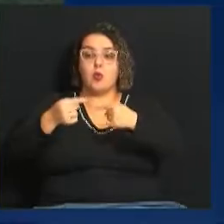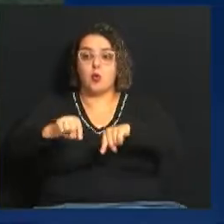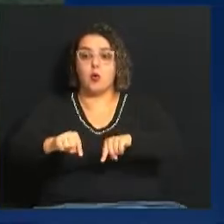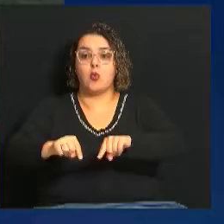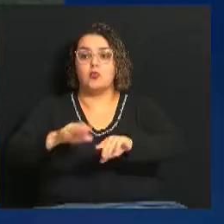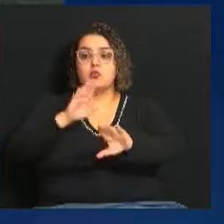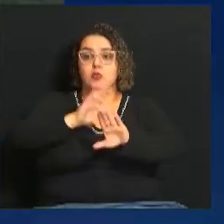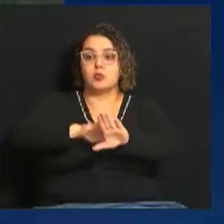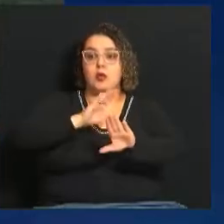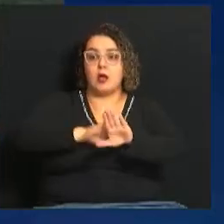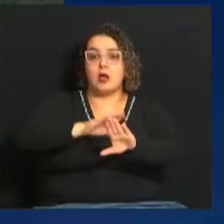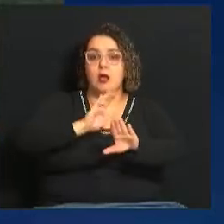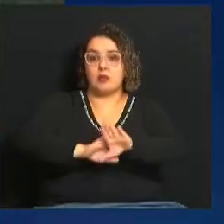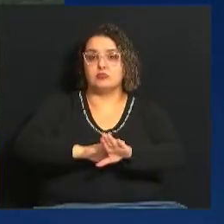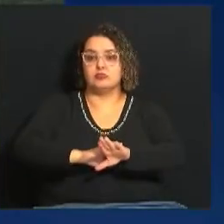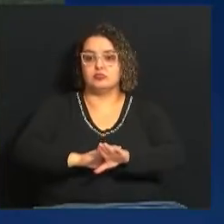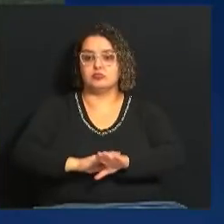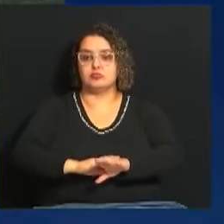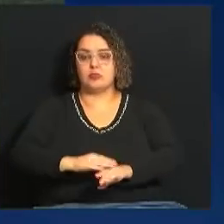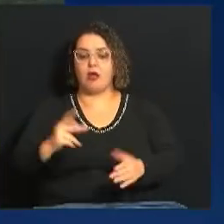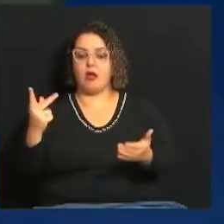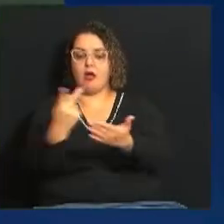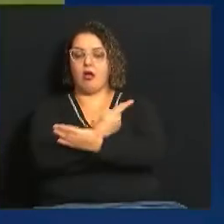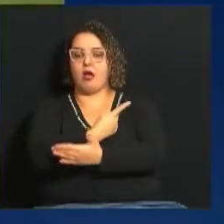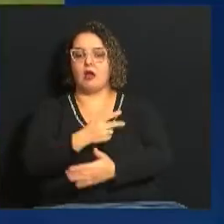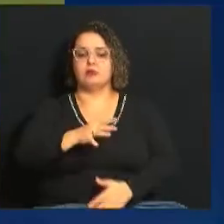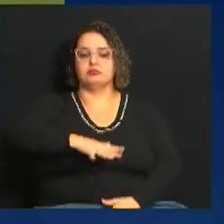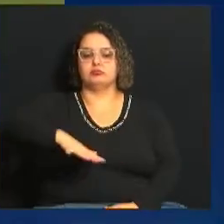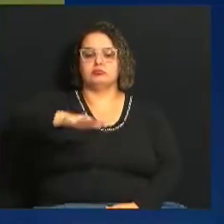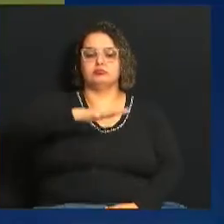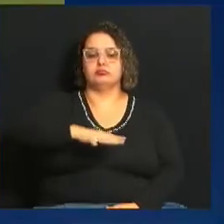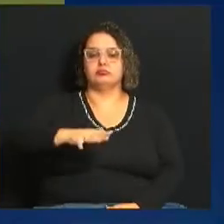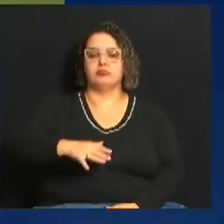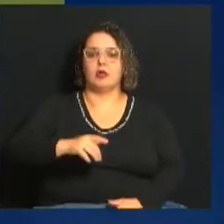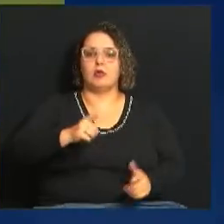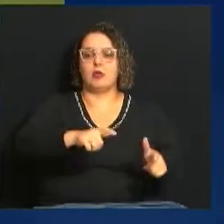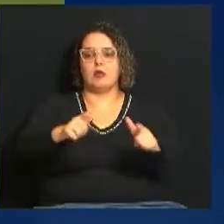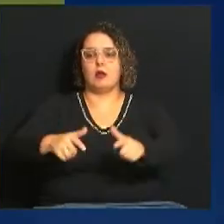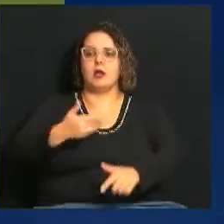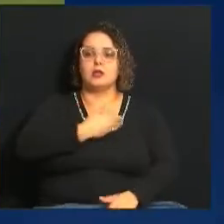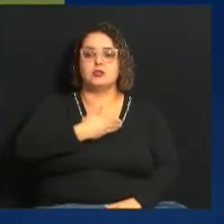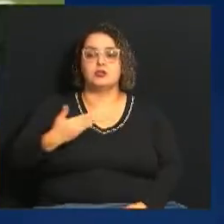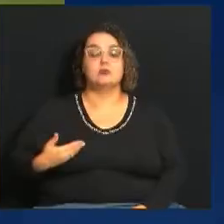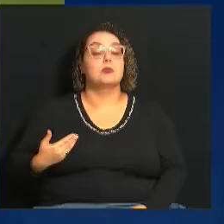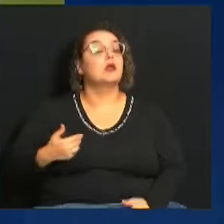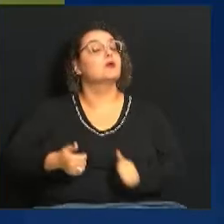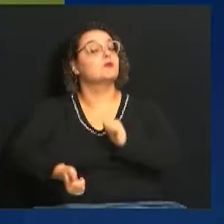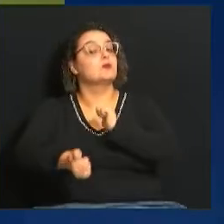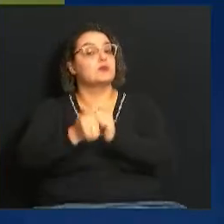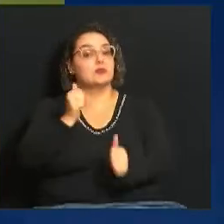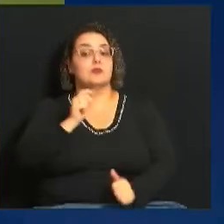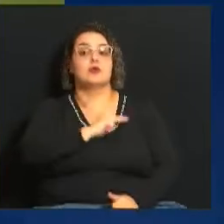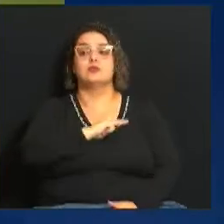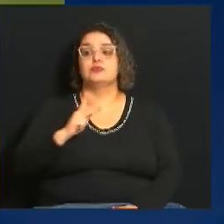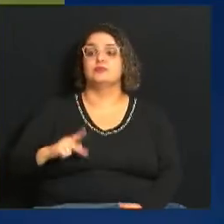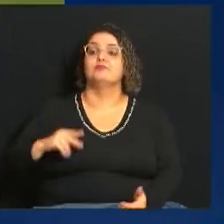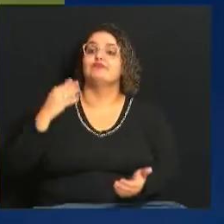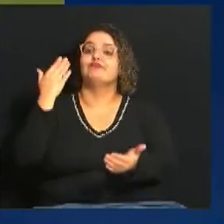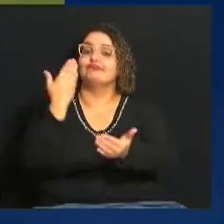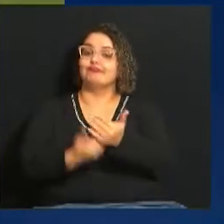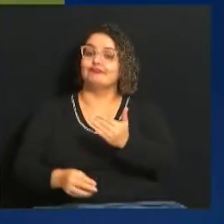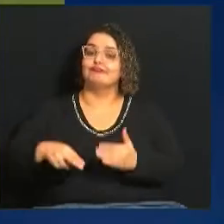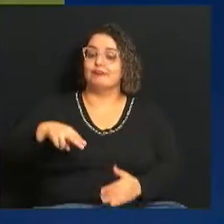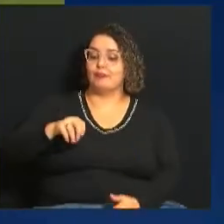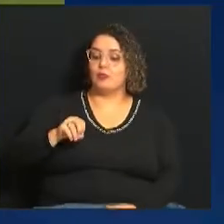de Vandalismo ao Patrimônio Público. E no esporte, Ponte Preta perde para Novo